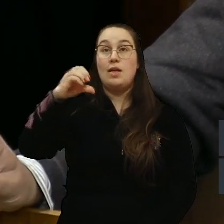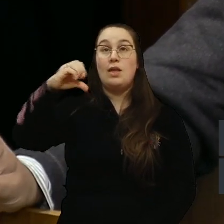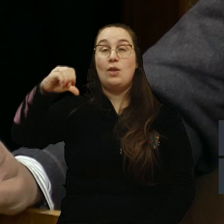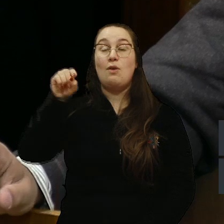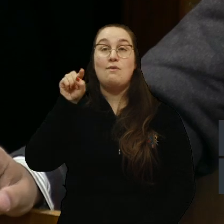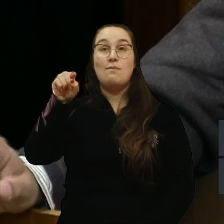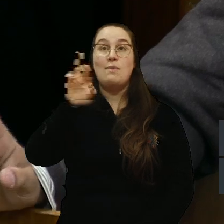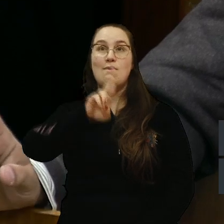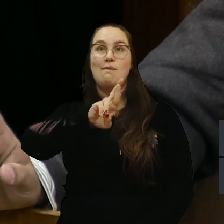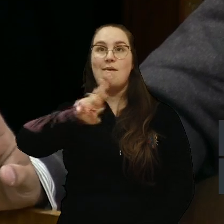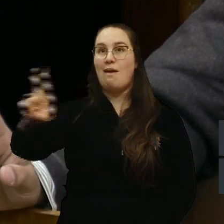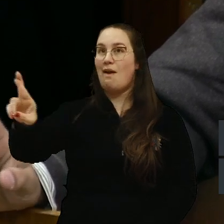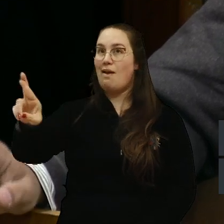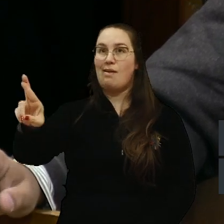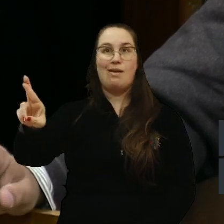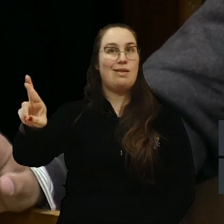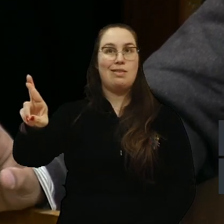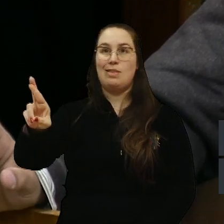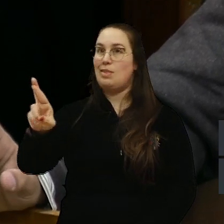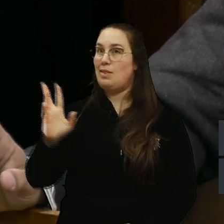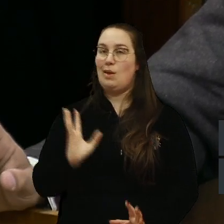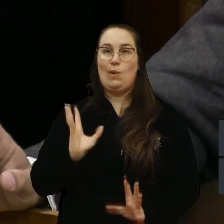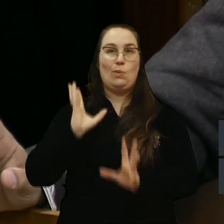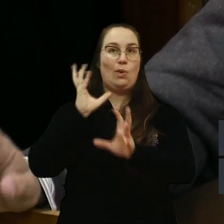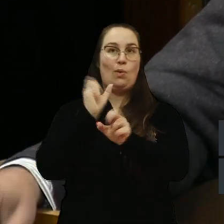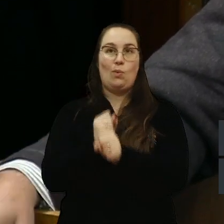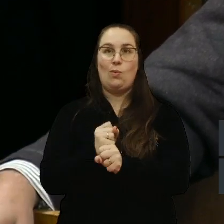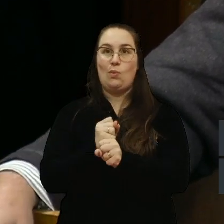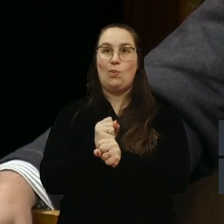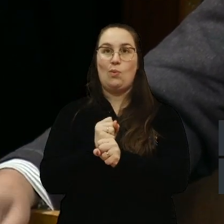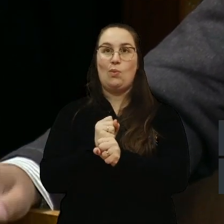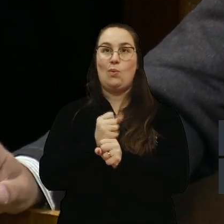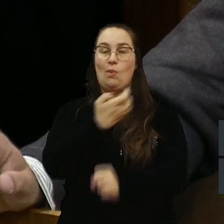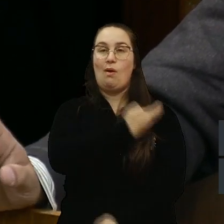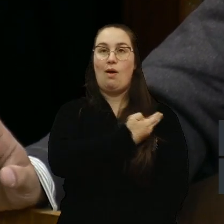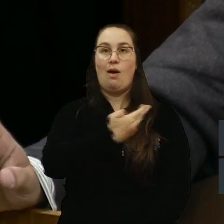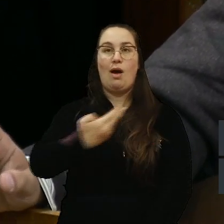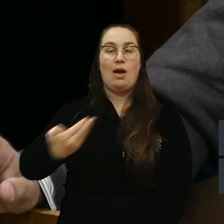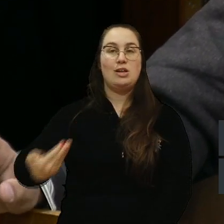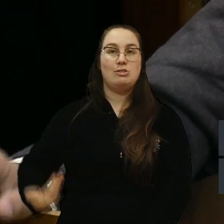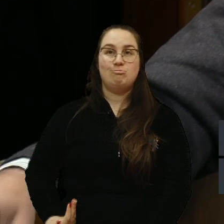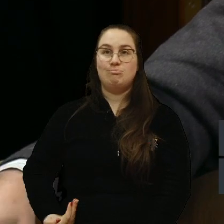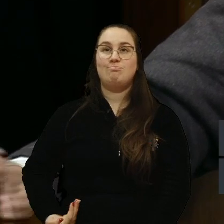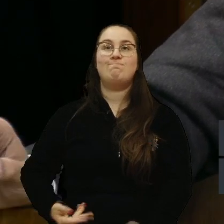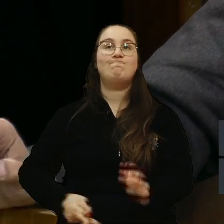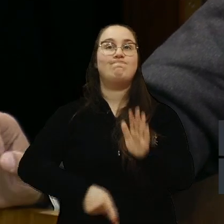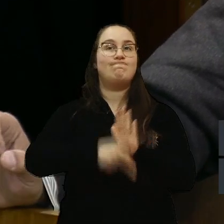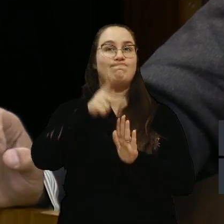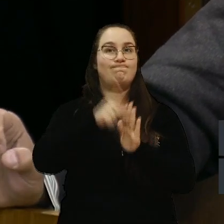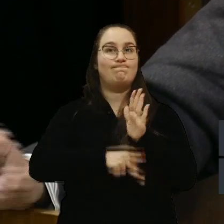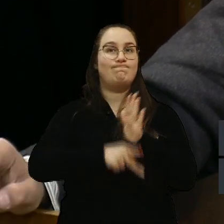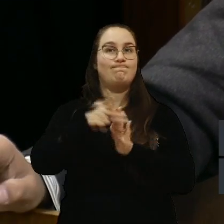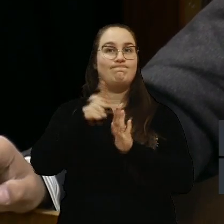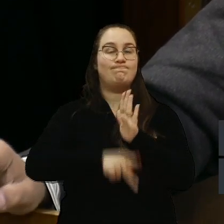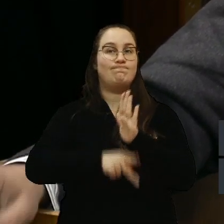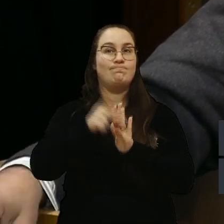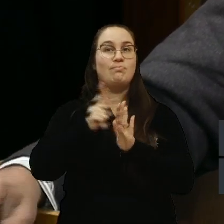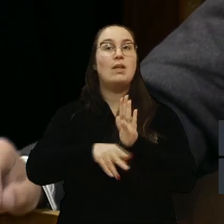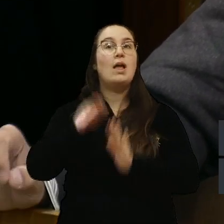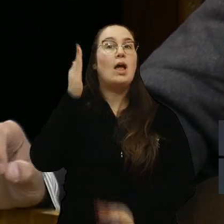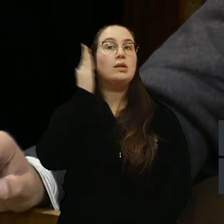35.169.000, não computada nos instrumentos públicos de planejamento, a